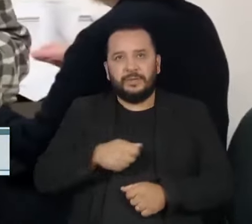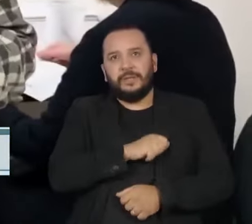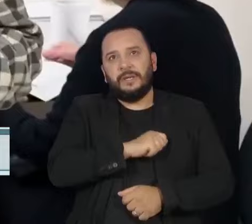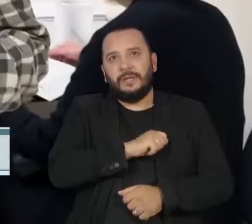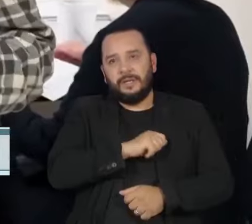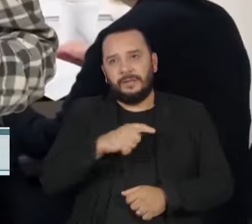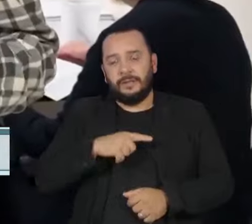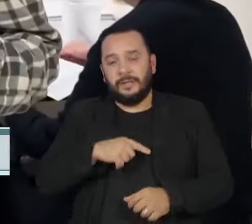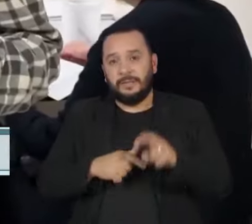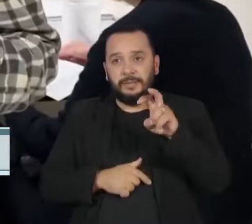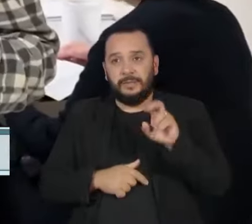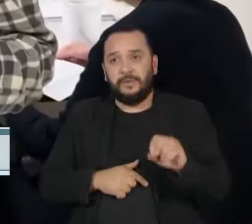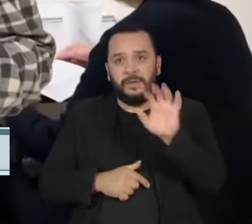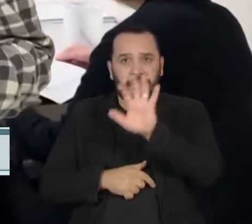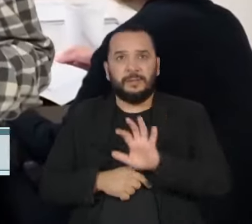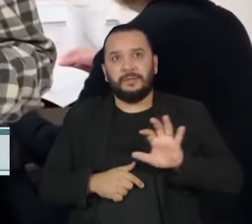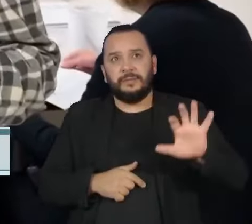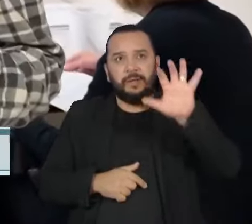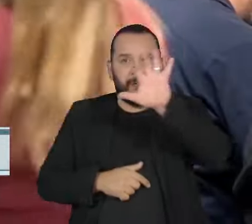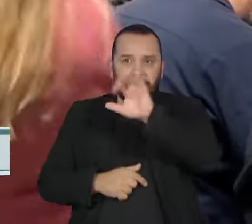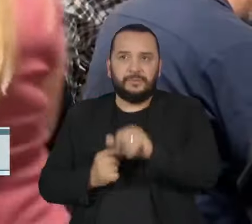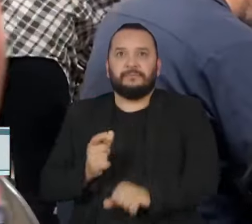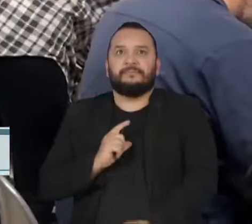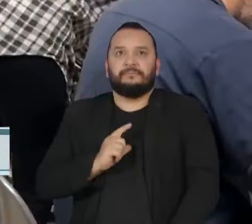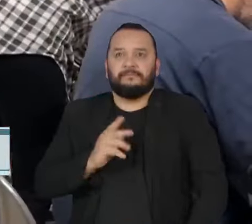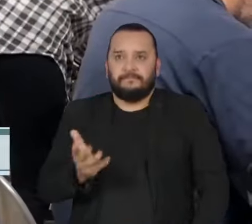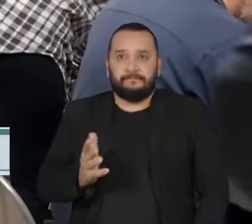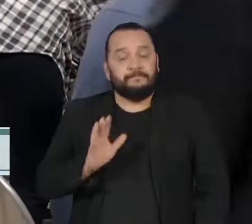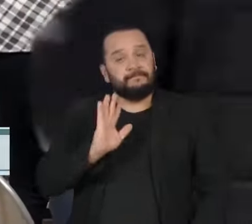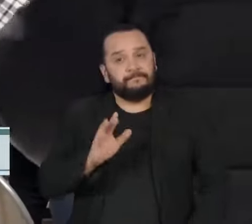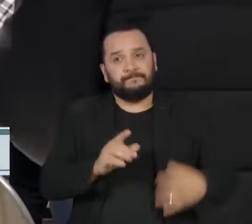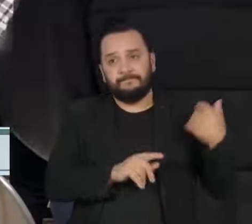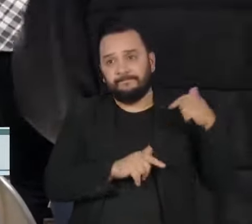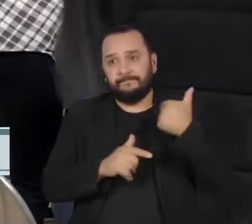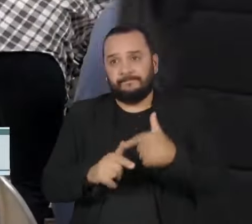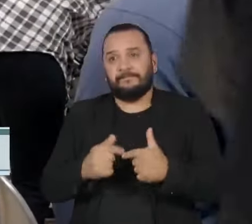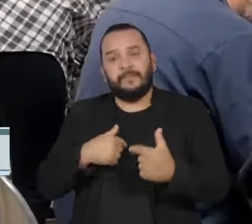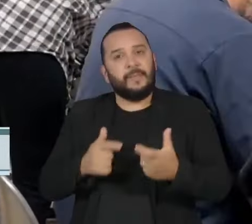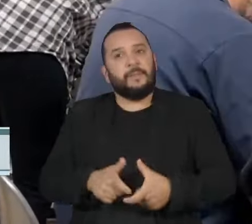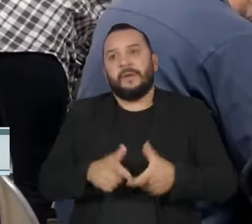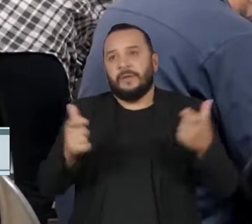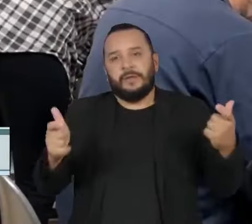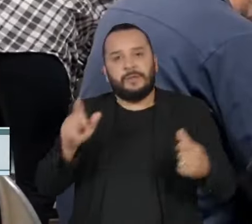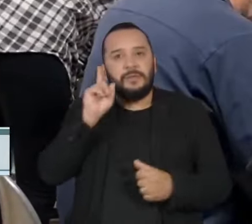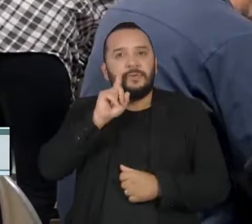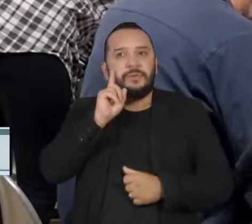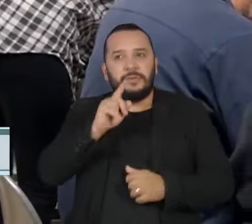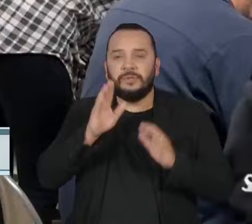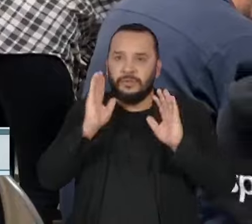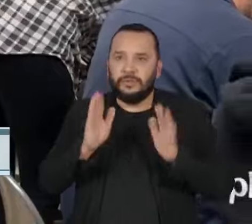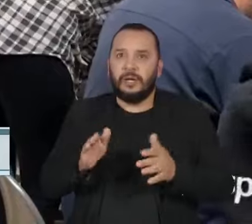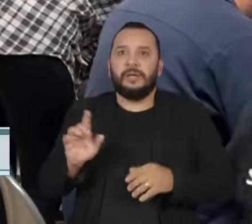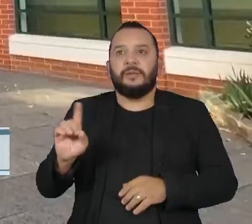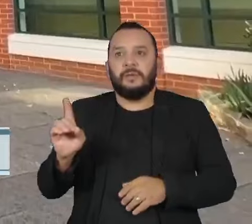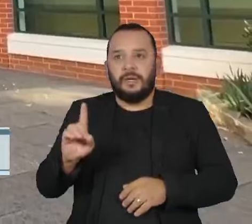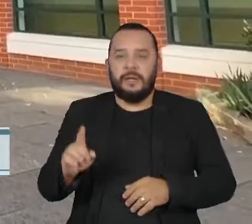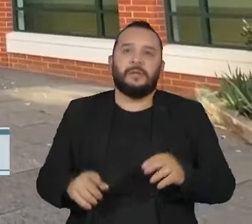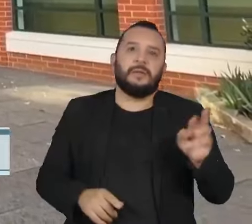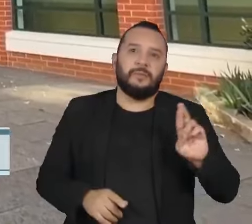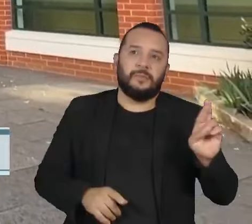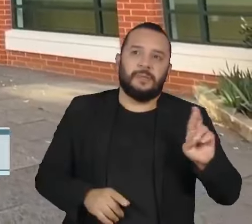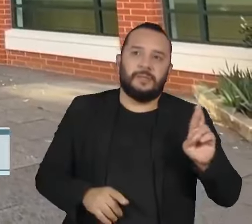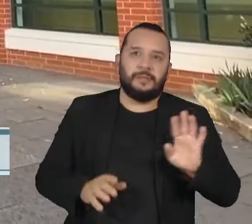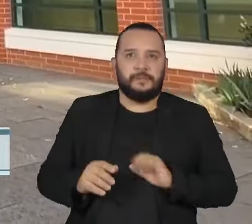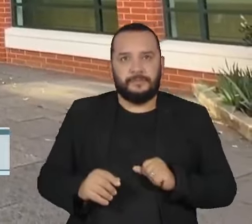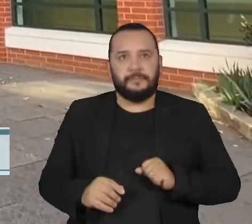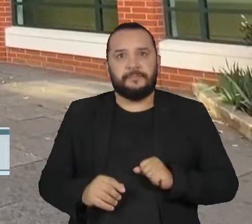50 estados de acordo com o número de habitantes. Tradicionalmente, a maioria dos Estados Unidos já é ou democrata ou republicana.